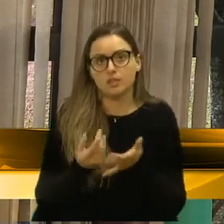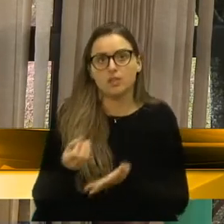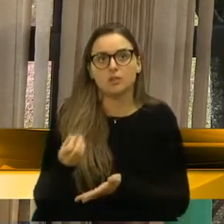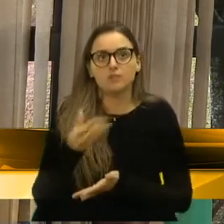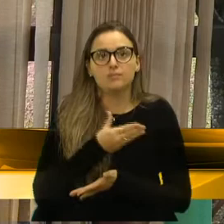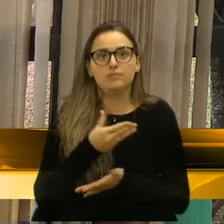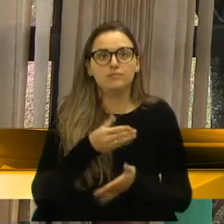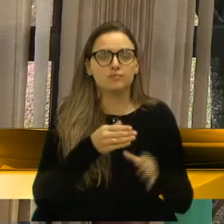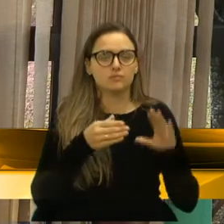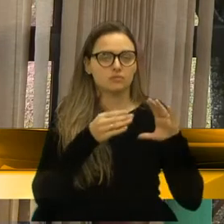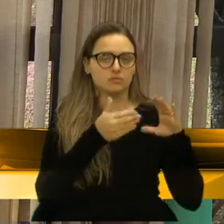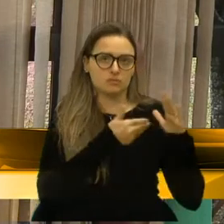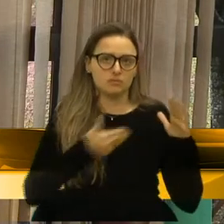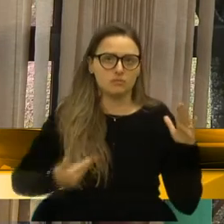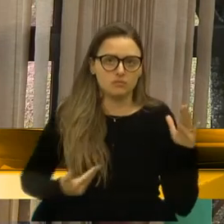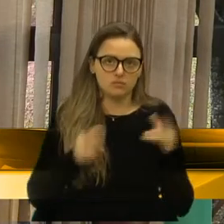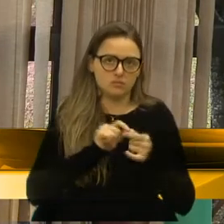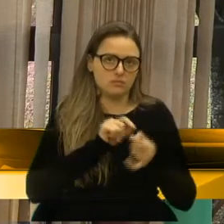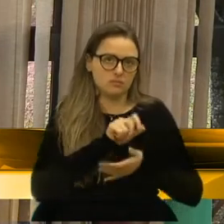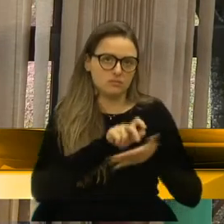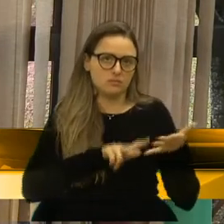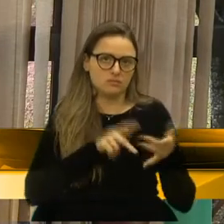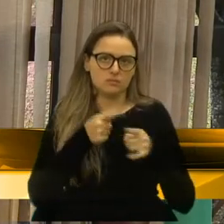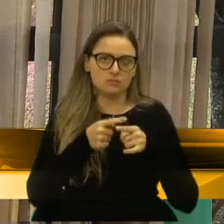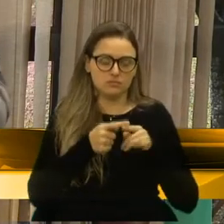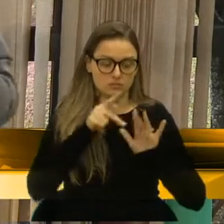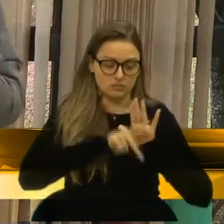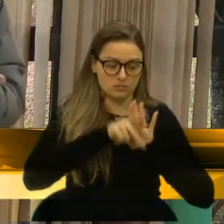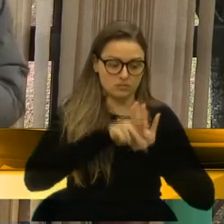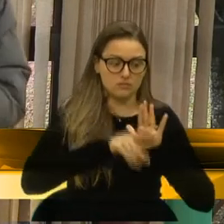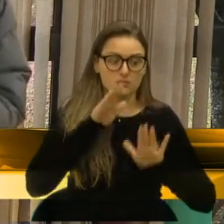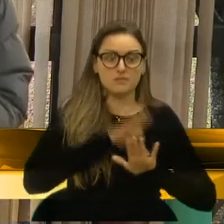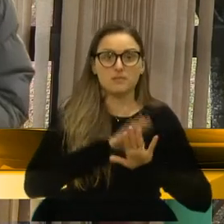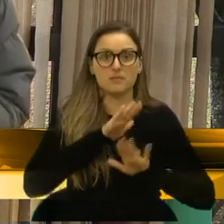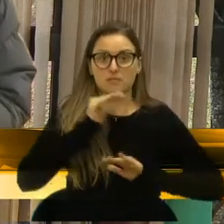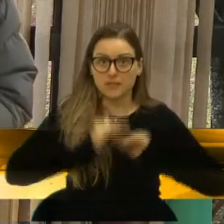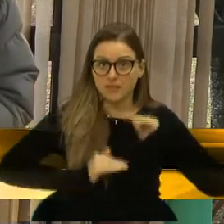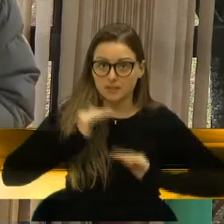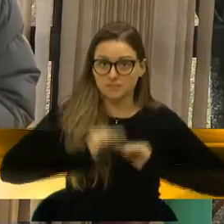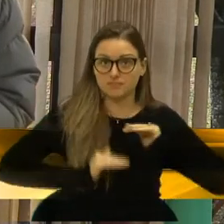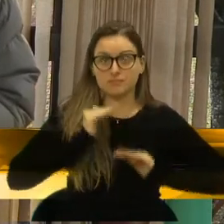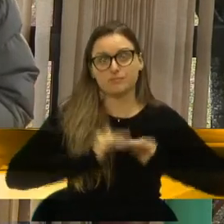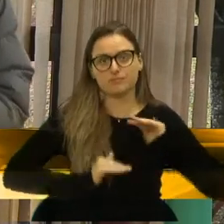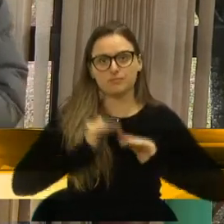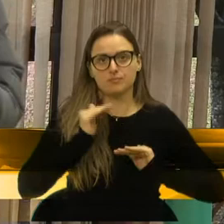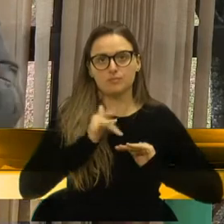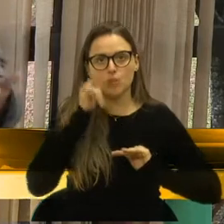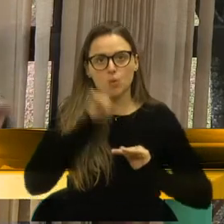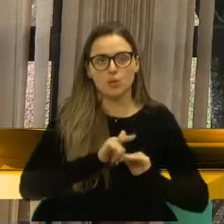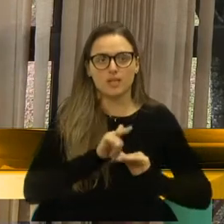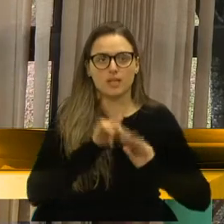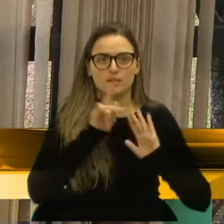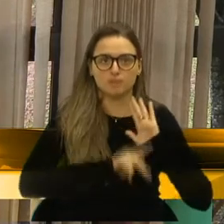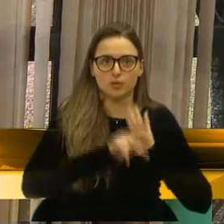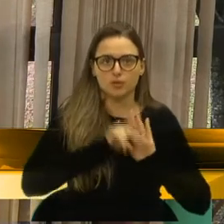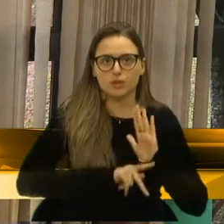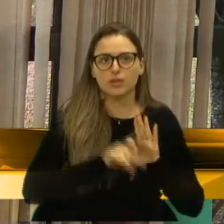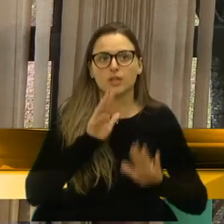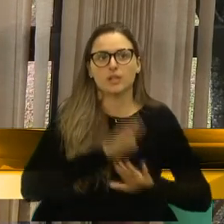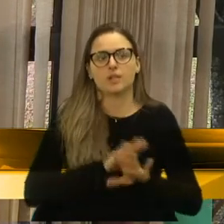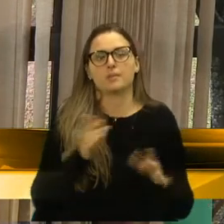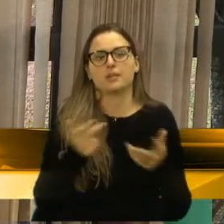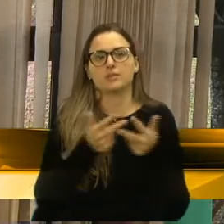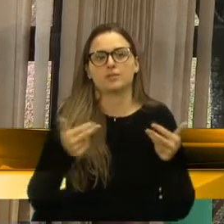próxima legislatura vai analisar porque os projetos quanto mais tu coloca ele em pratica evidentemente que mais situações